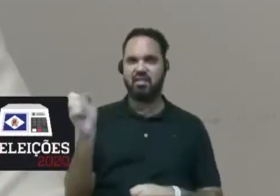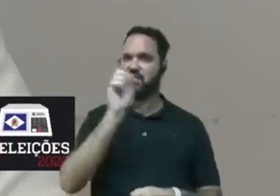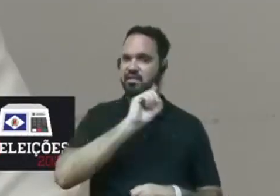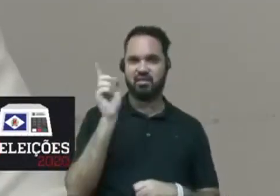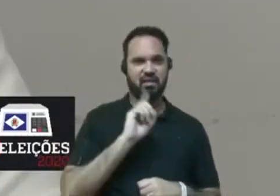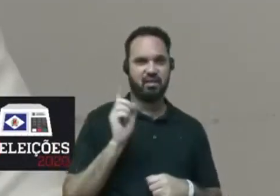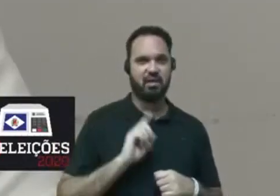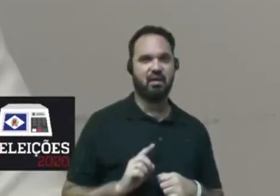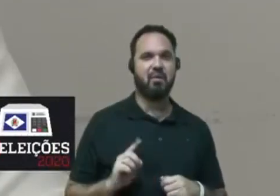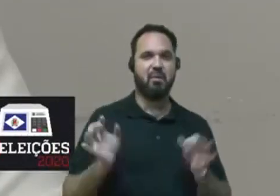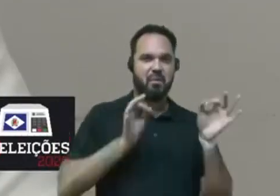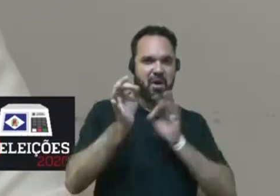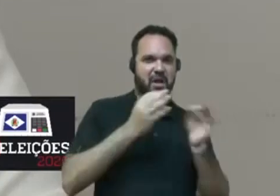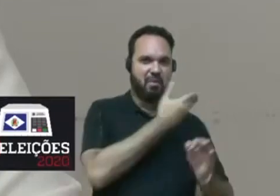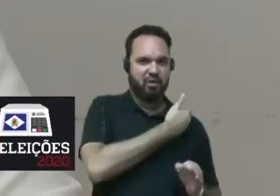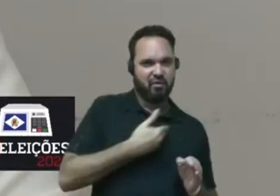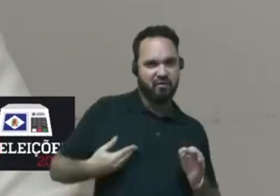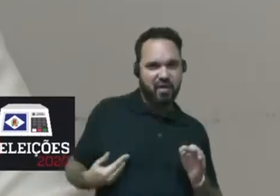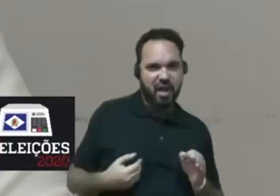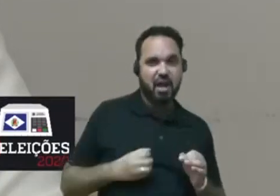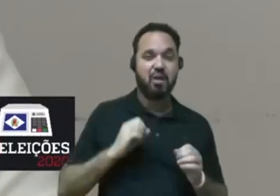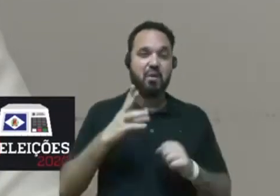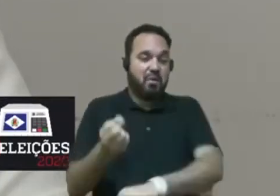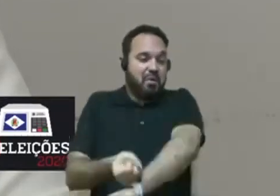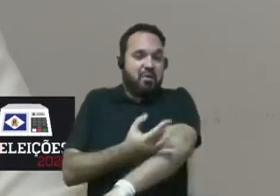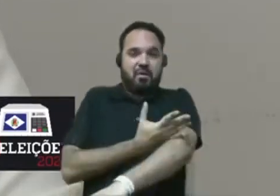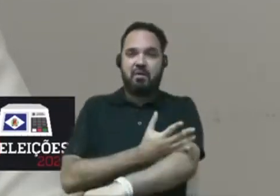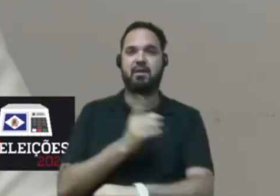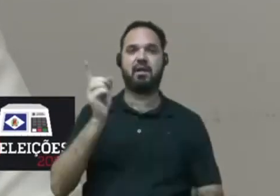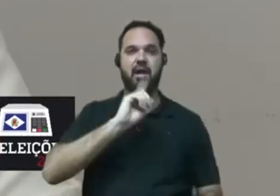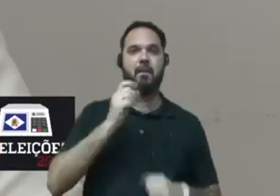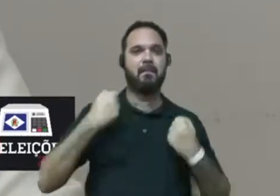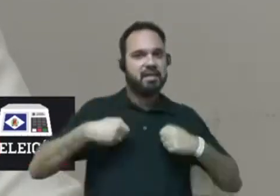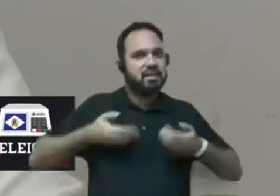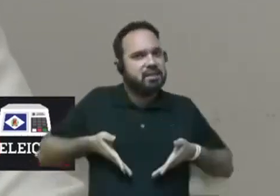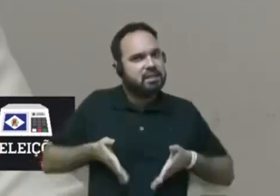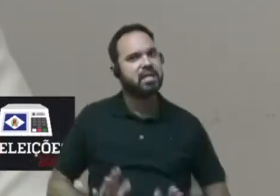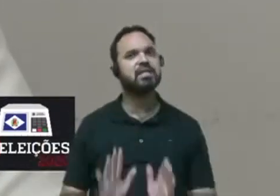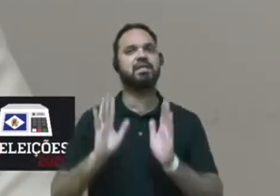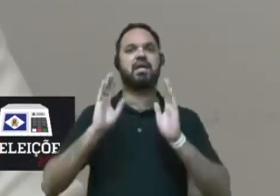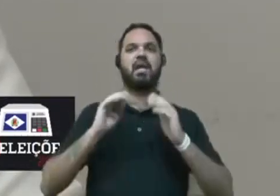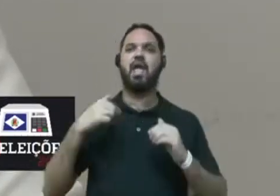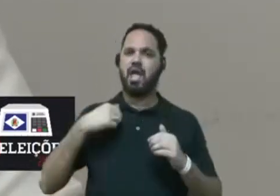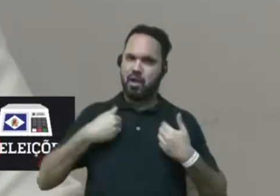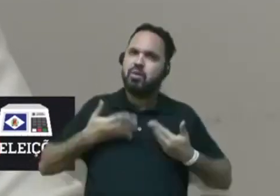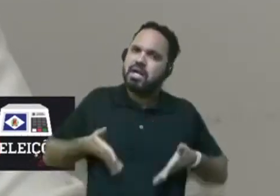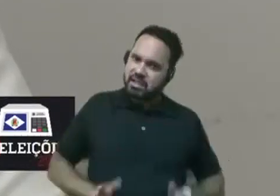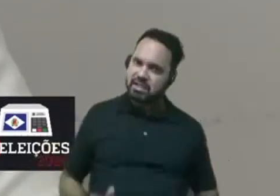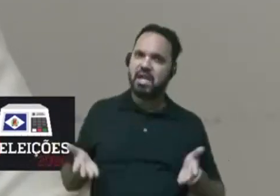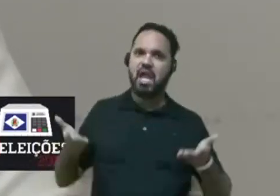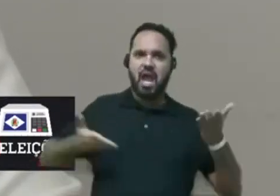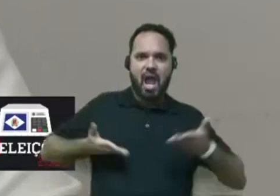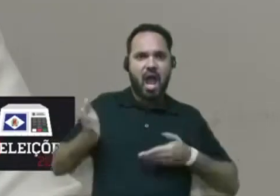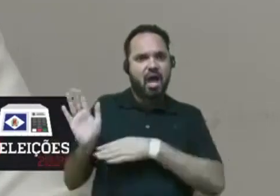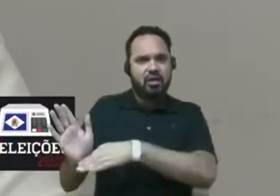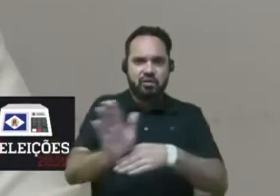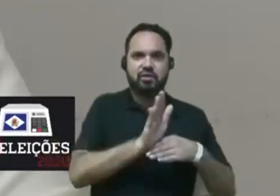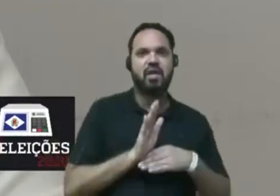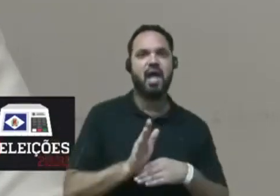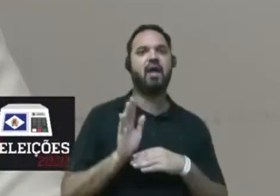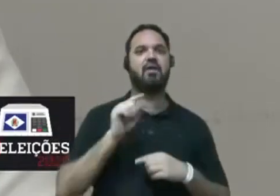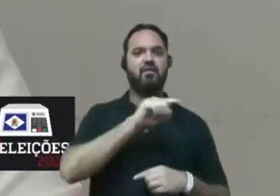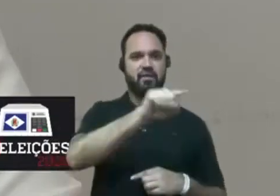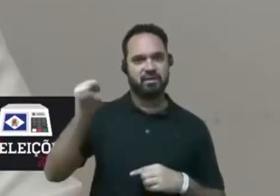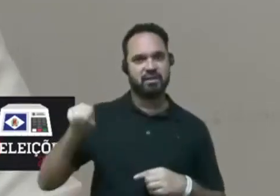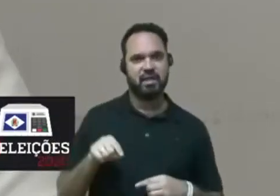Market com programa de governo ou propaganda emotiva tem que nascer Paraíso eu nasci para servir o ajudar